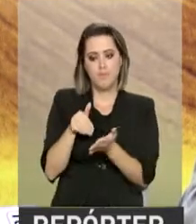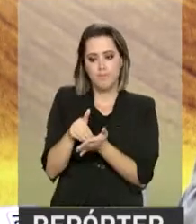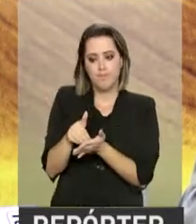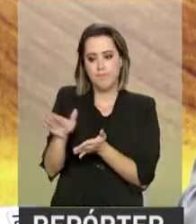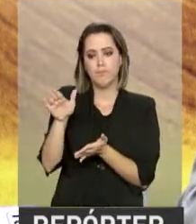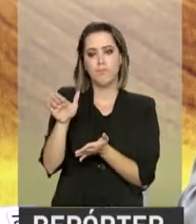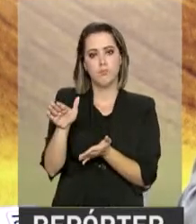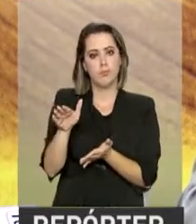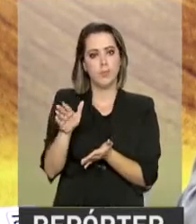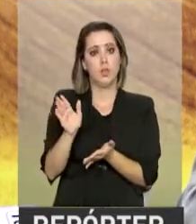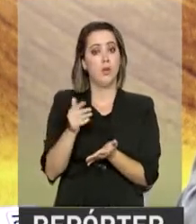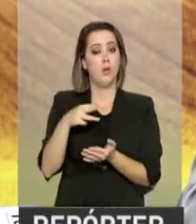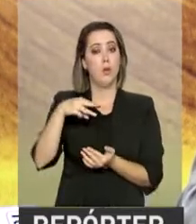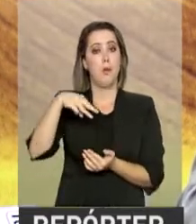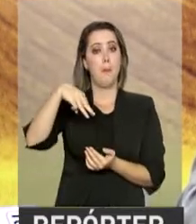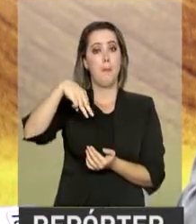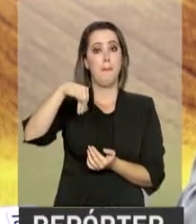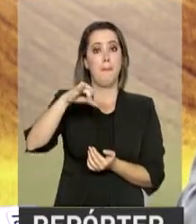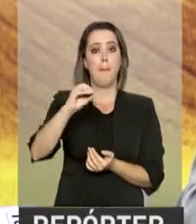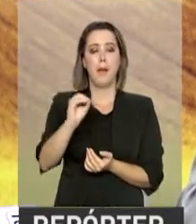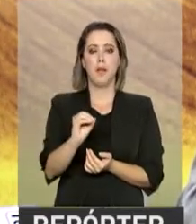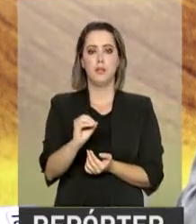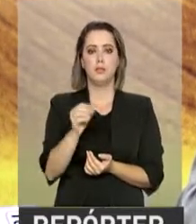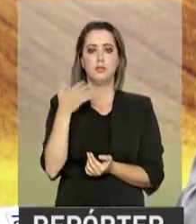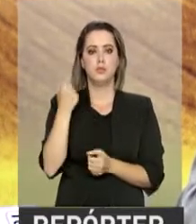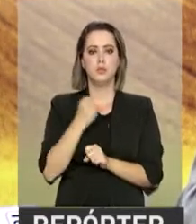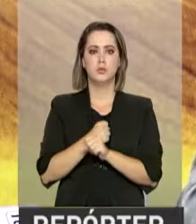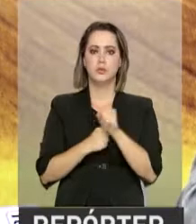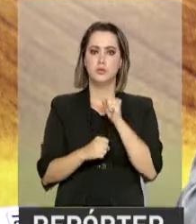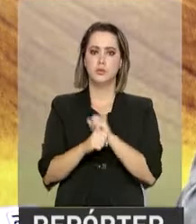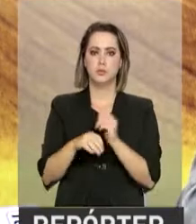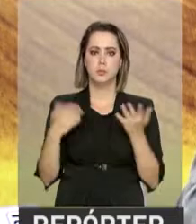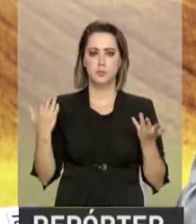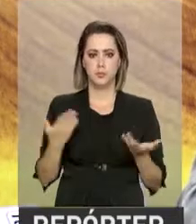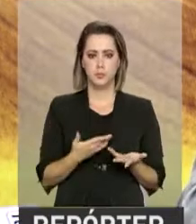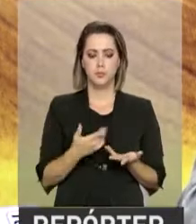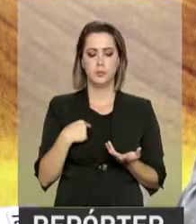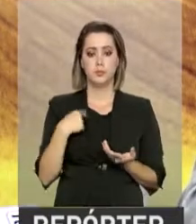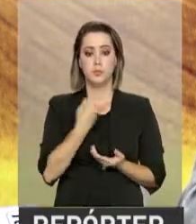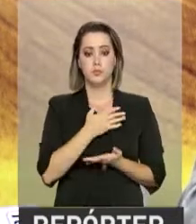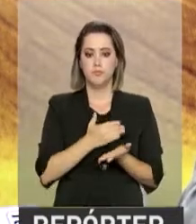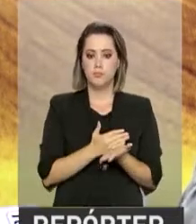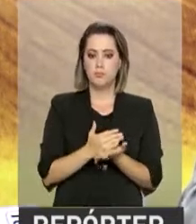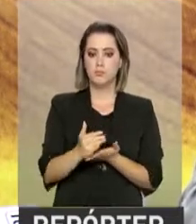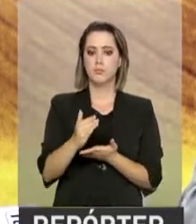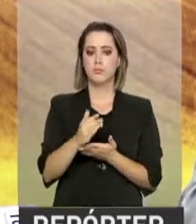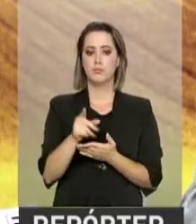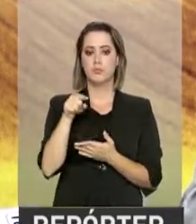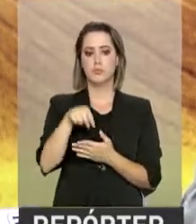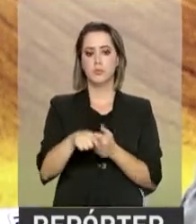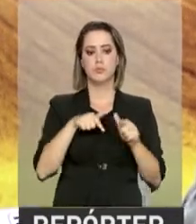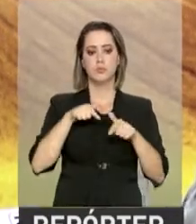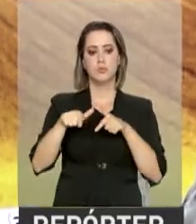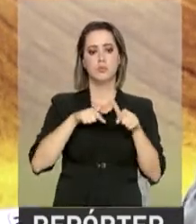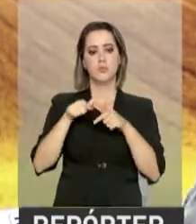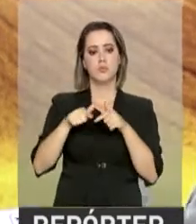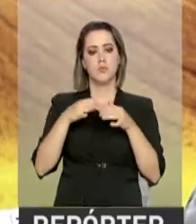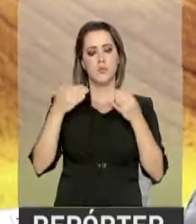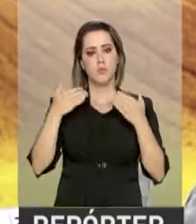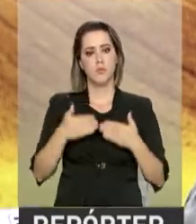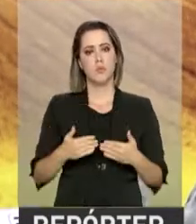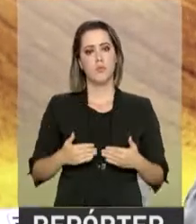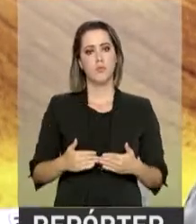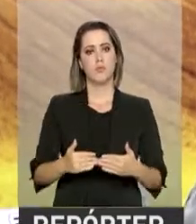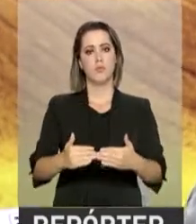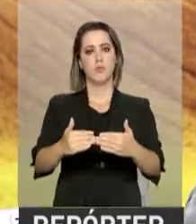demitidos desde maio do ano passado para cá, e nós continuaremos nesse trabalho firme de